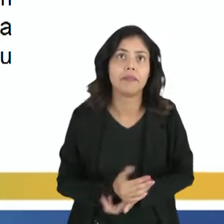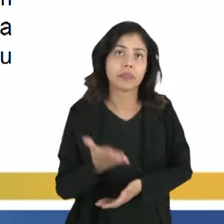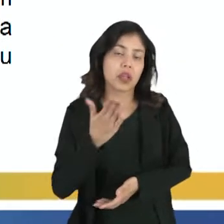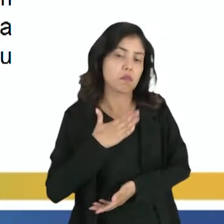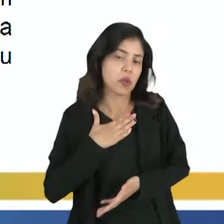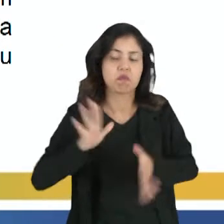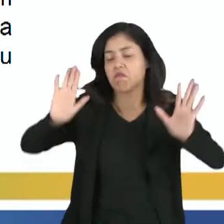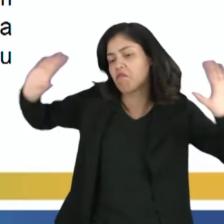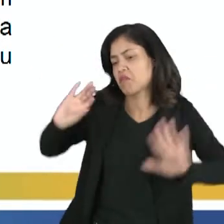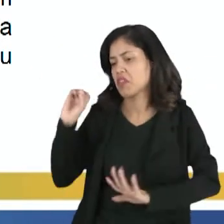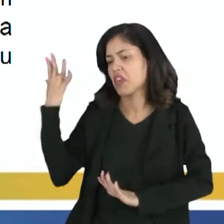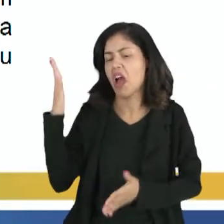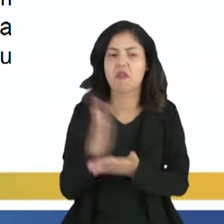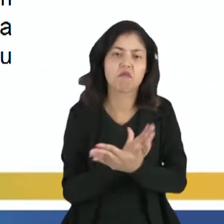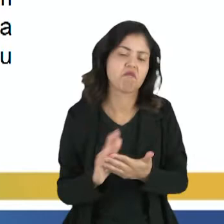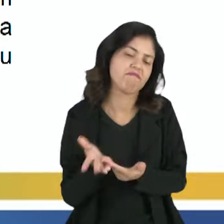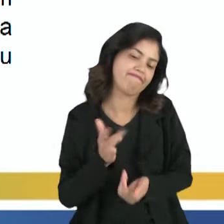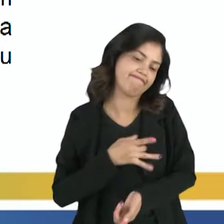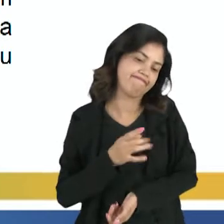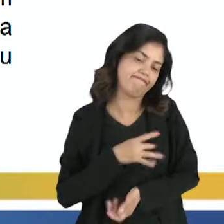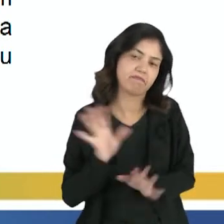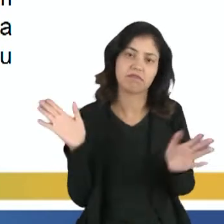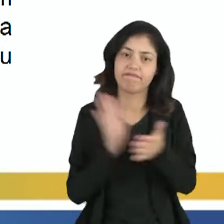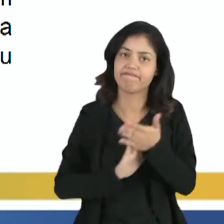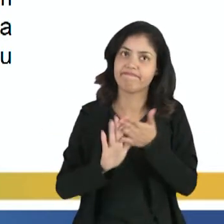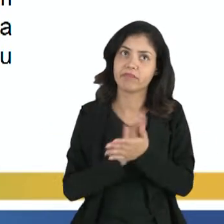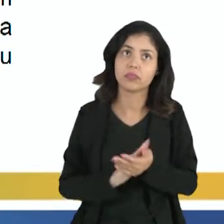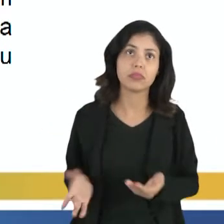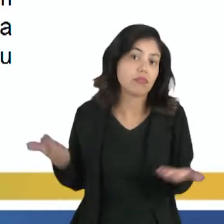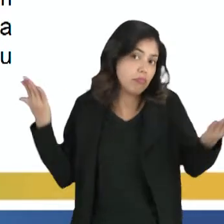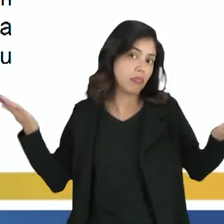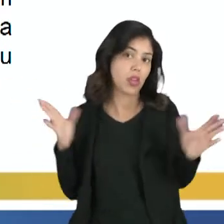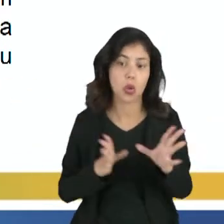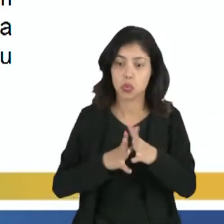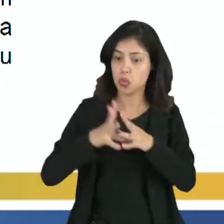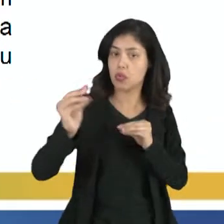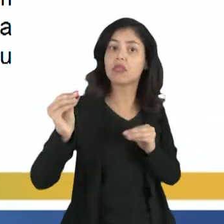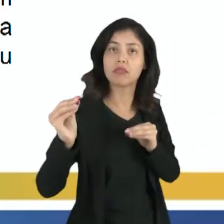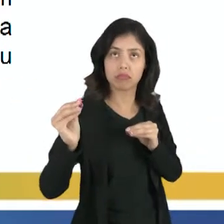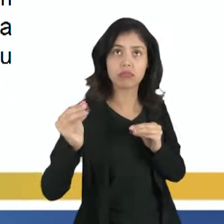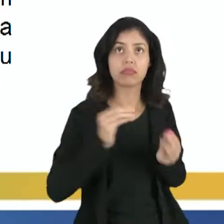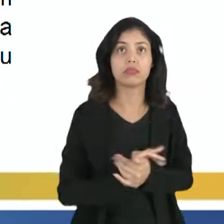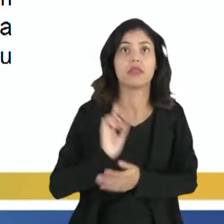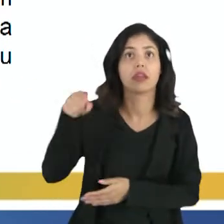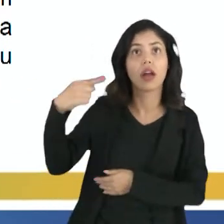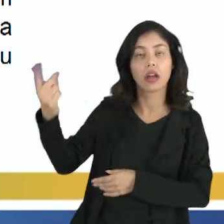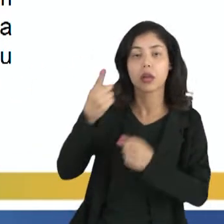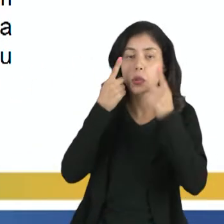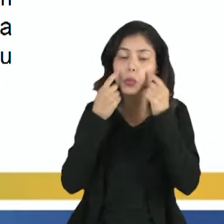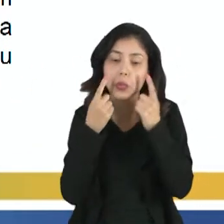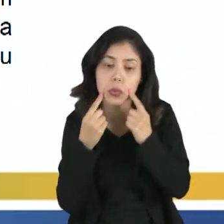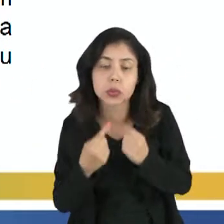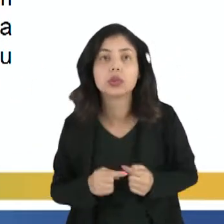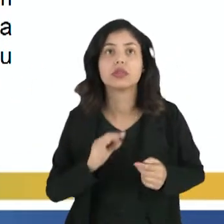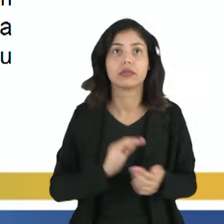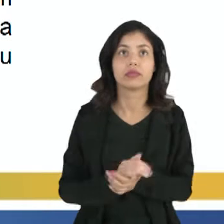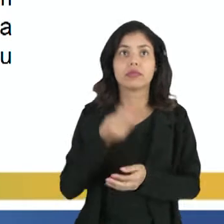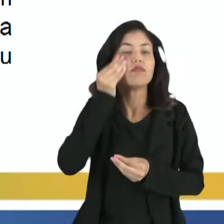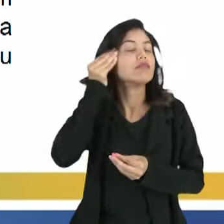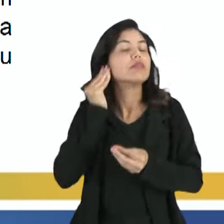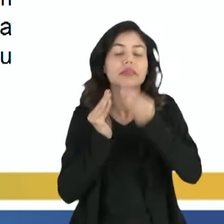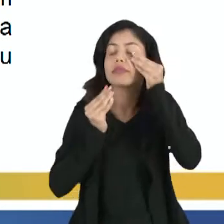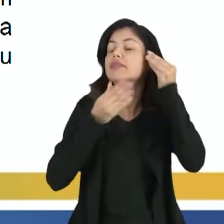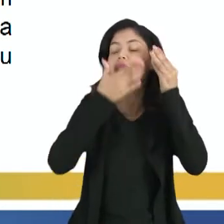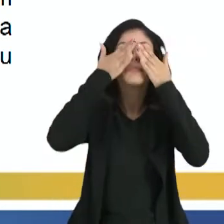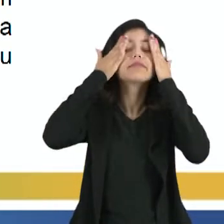mim não me causou medo nenhum. Ora, o cometa desapareceu. Aqueles que choravam enxugarão